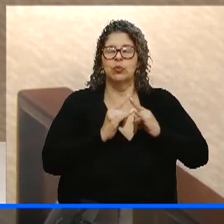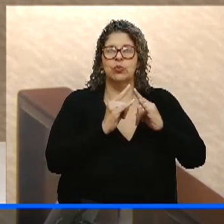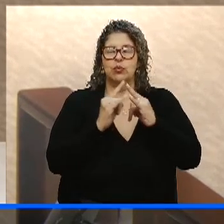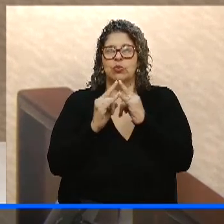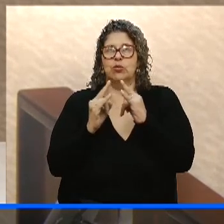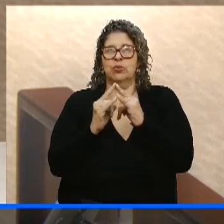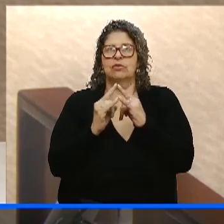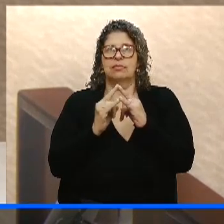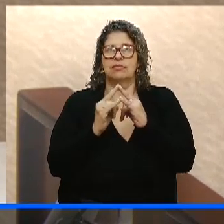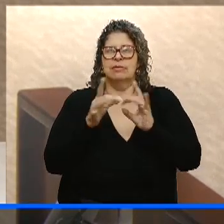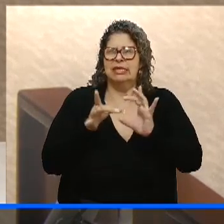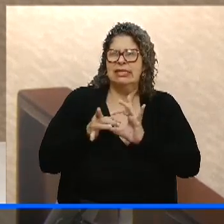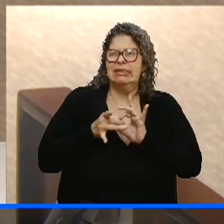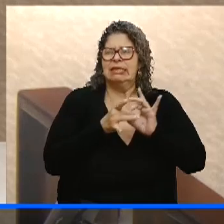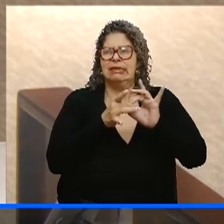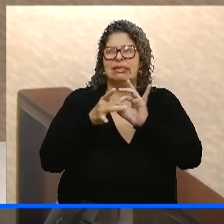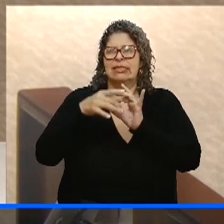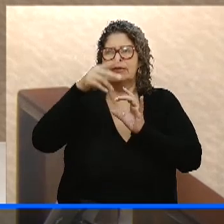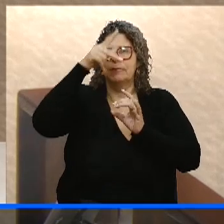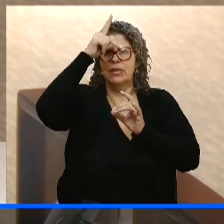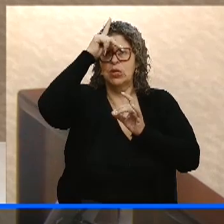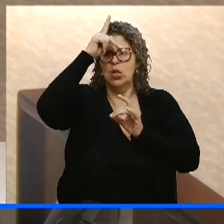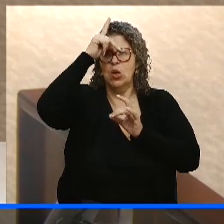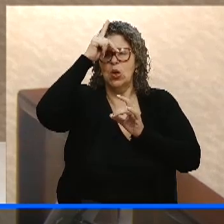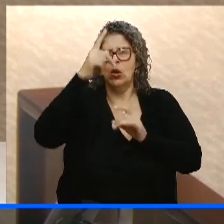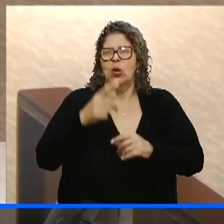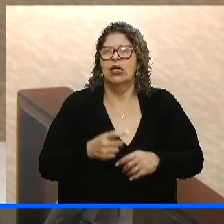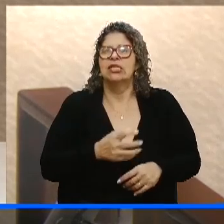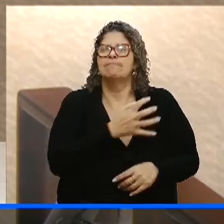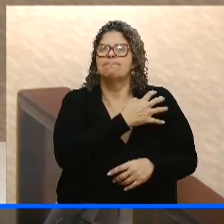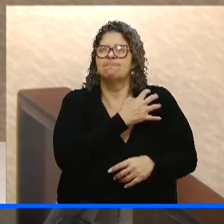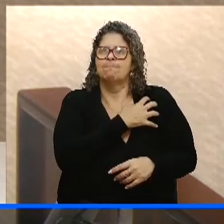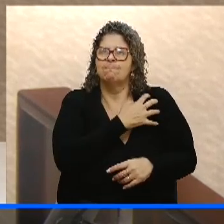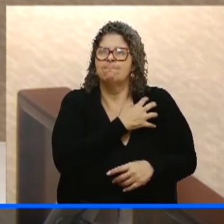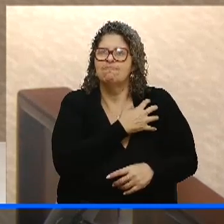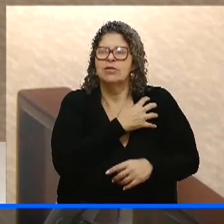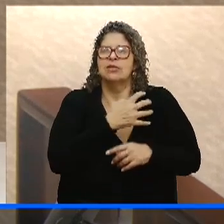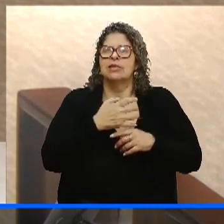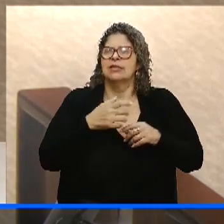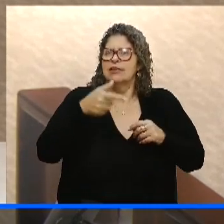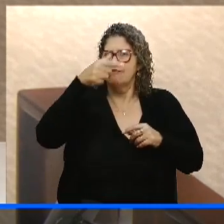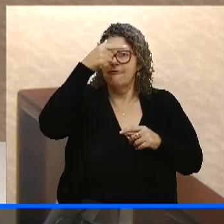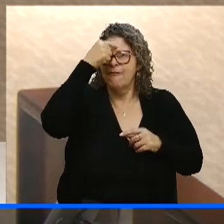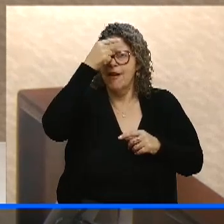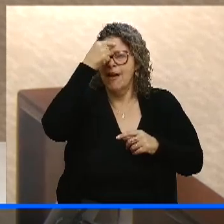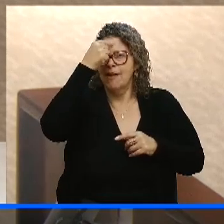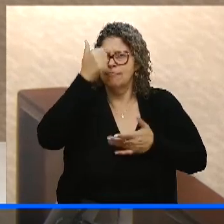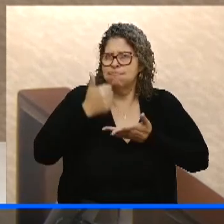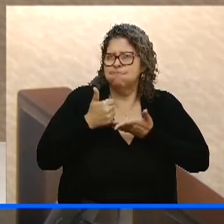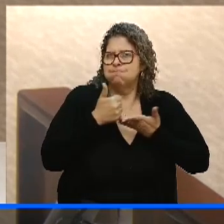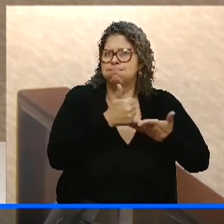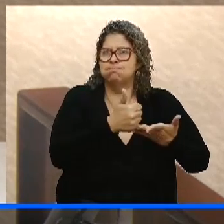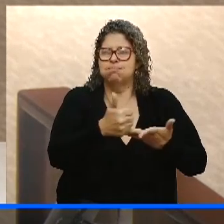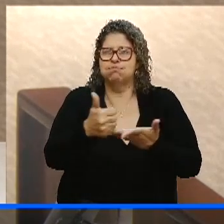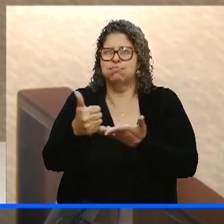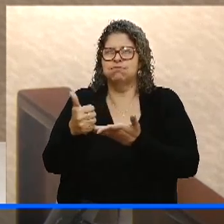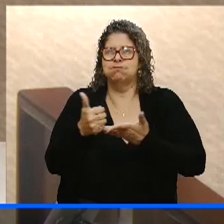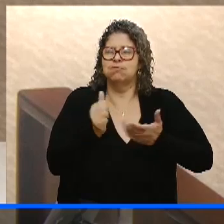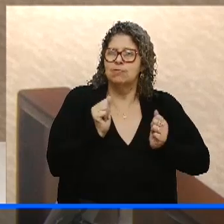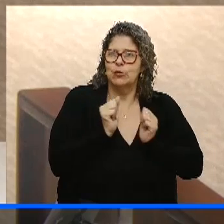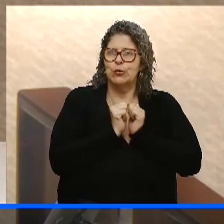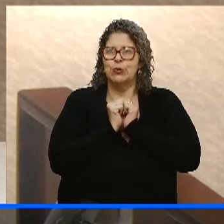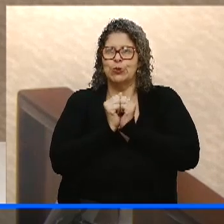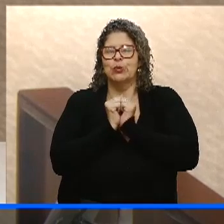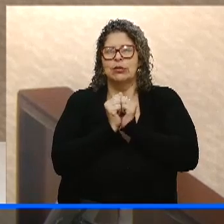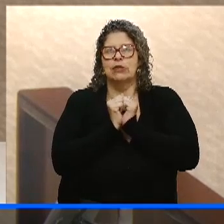aliança pelotas aliança rio grande às universidades os que têm participado junto